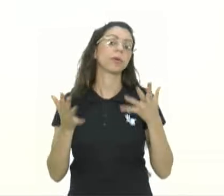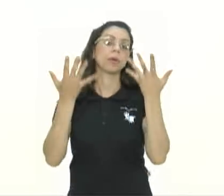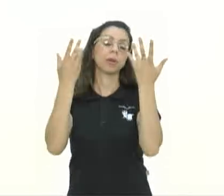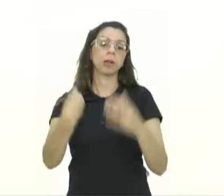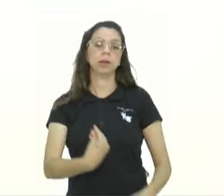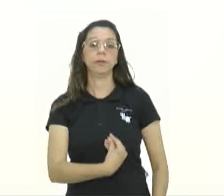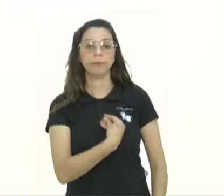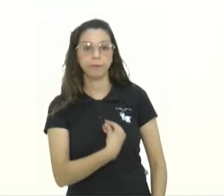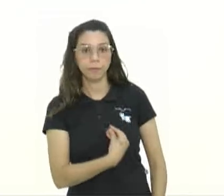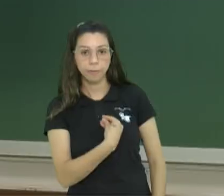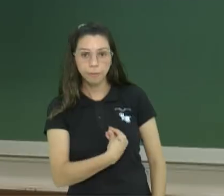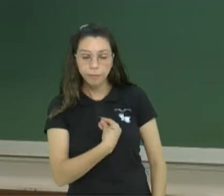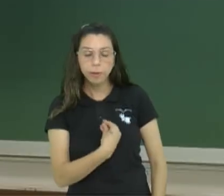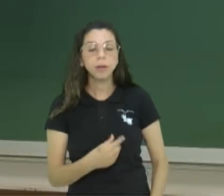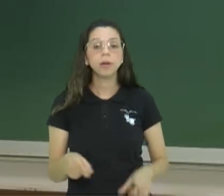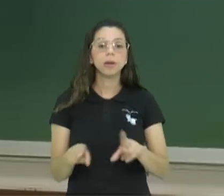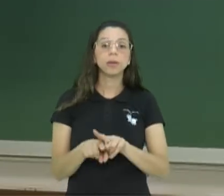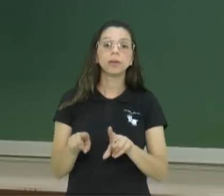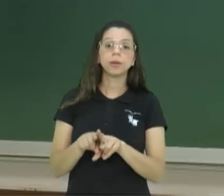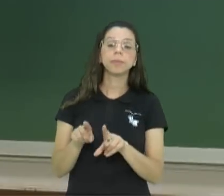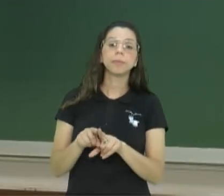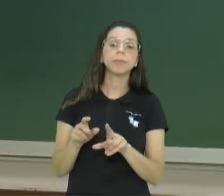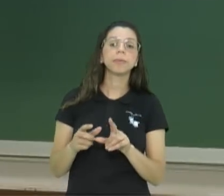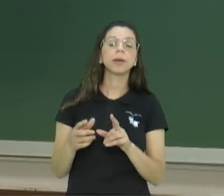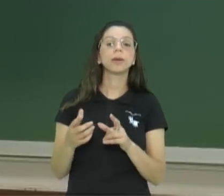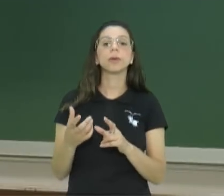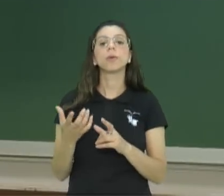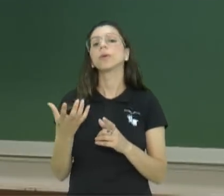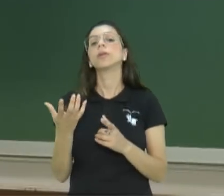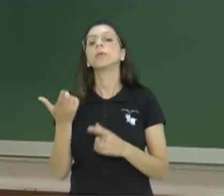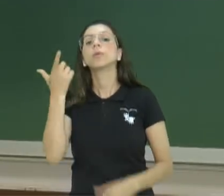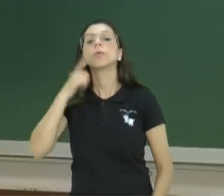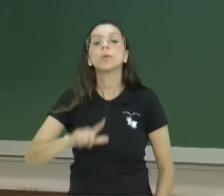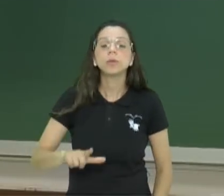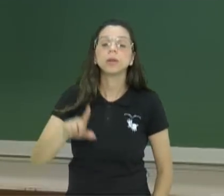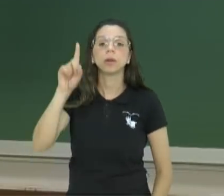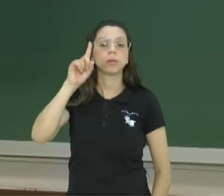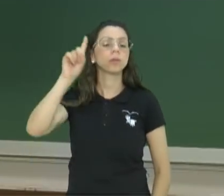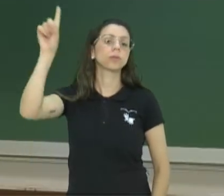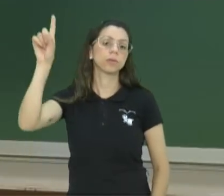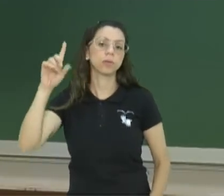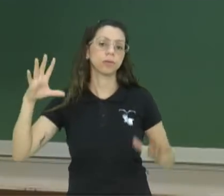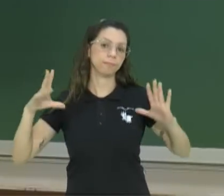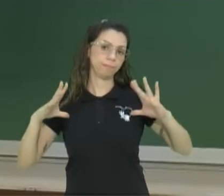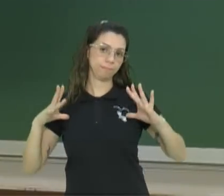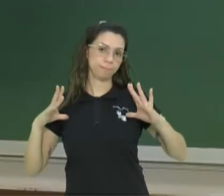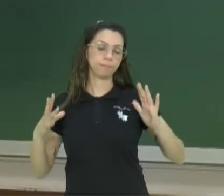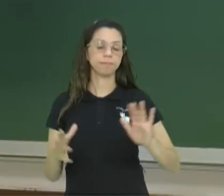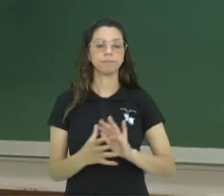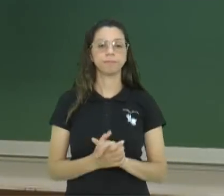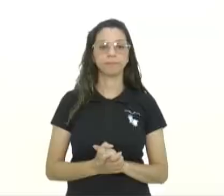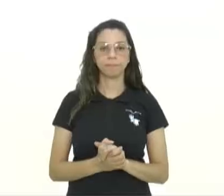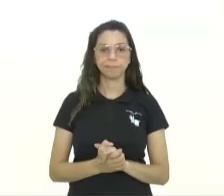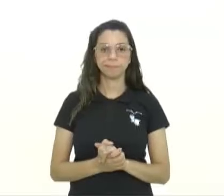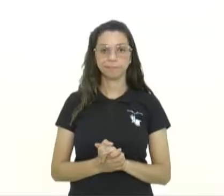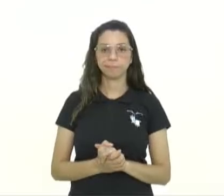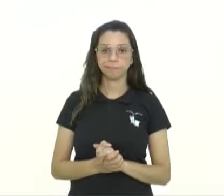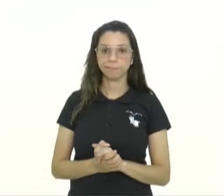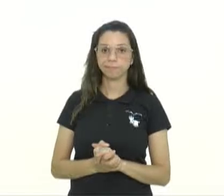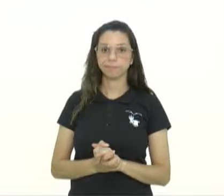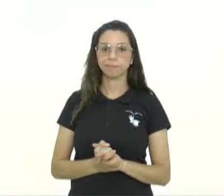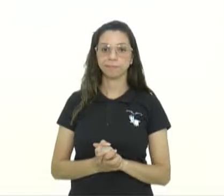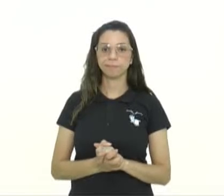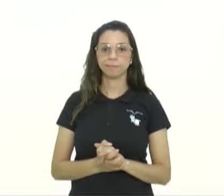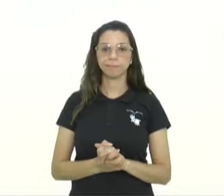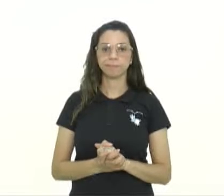vida e as conquistas do Martin Luther King nesse dia de feriado. Number 7. Complete the